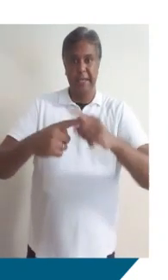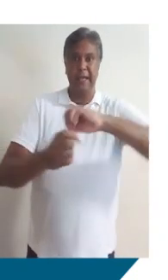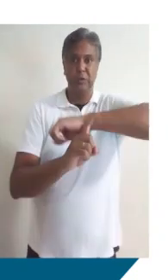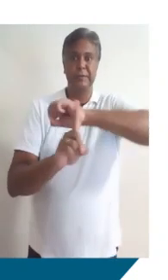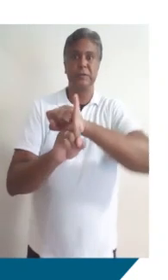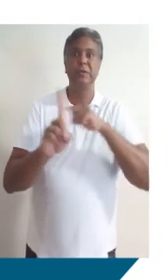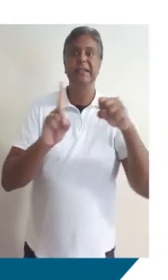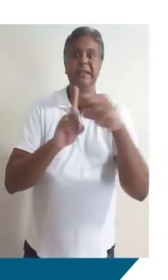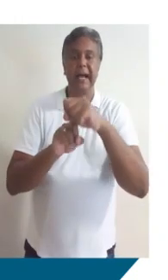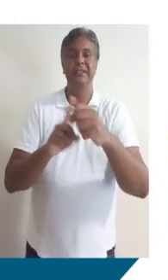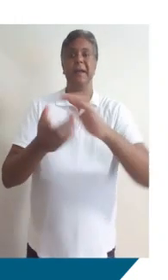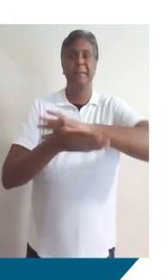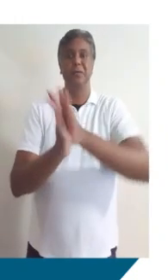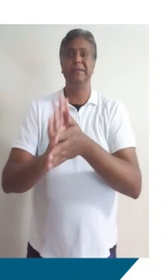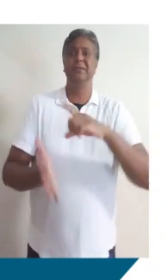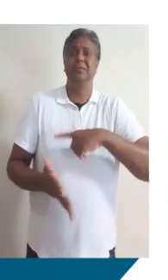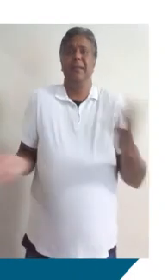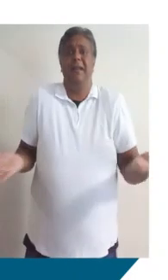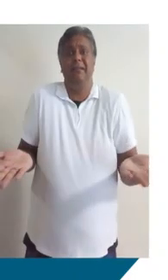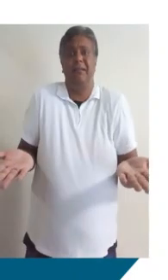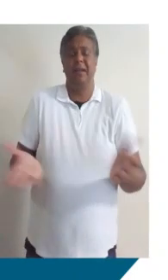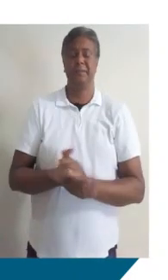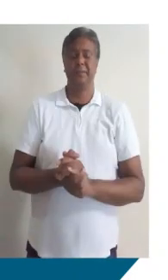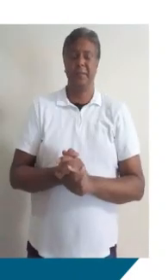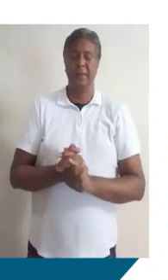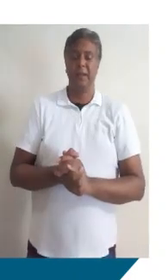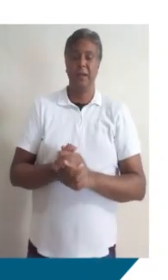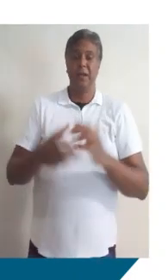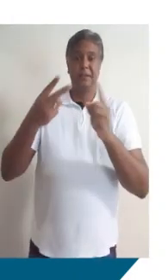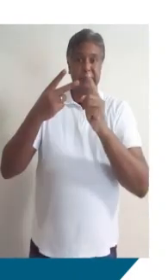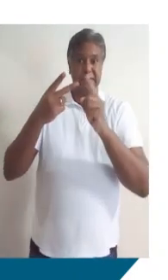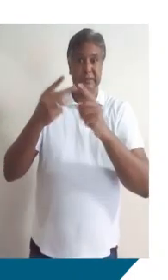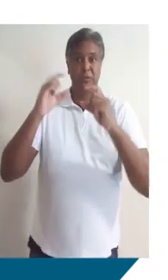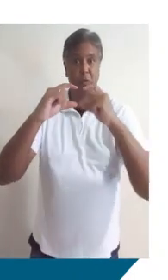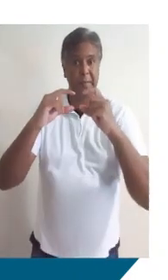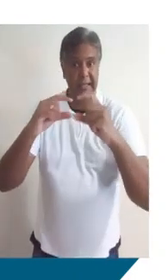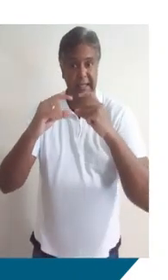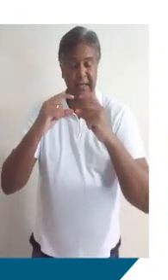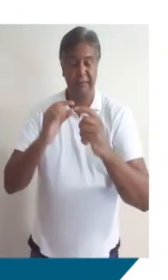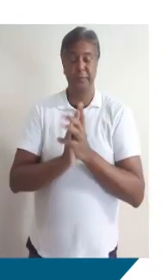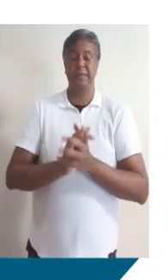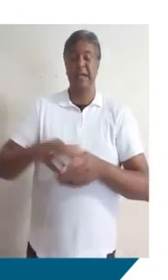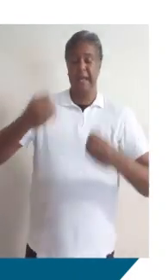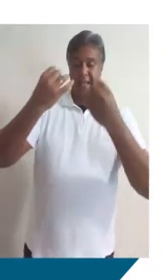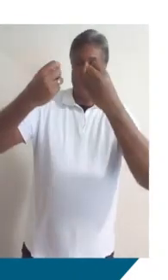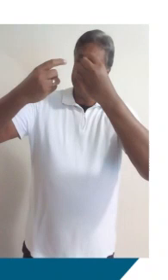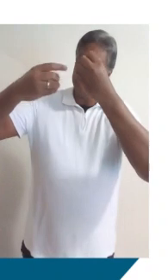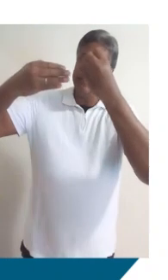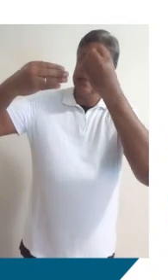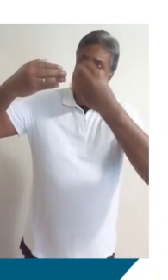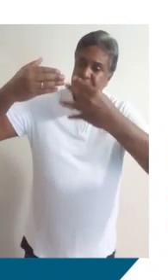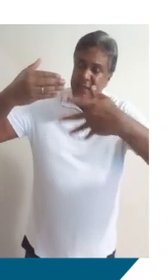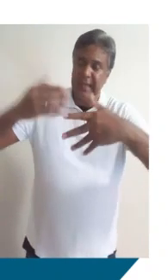A outra semelhança é o que a gente está chamando de o restante do parágrafo. Eles cumprem a mesma função de fundamentação, que é basicamente